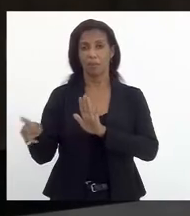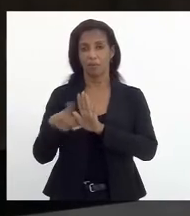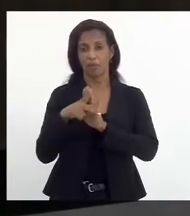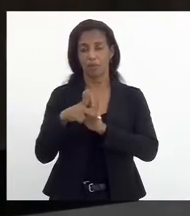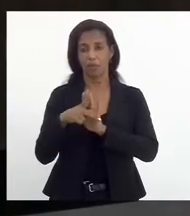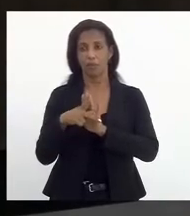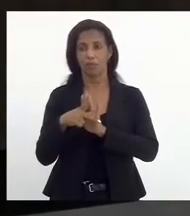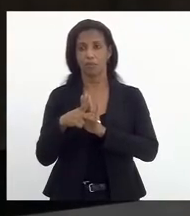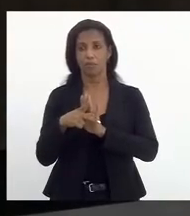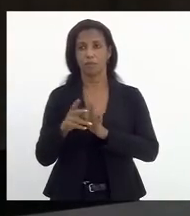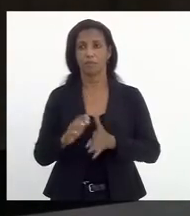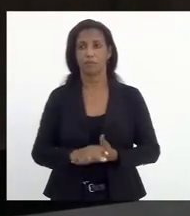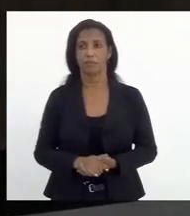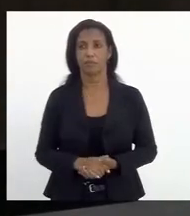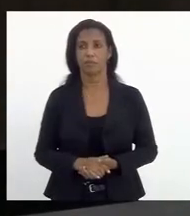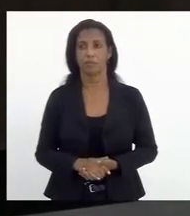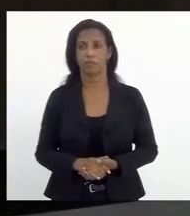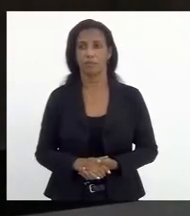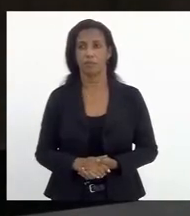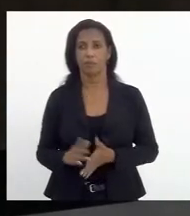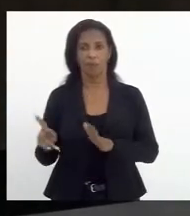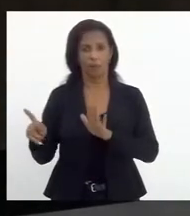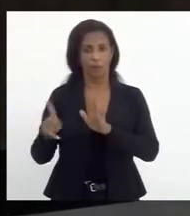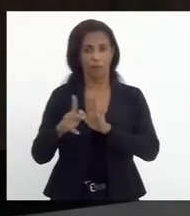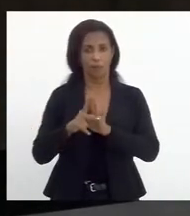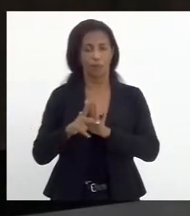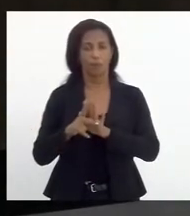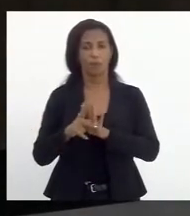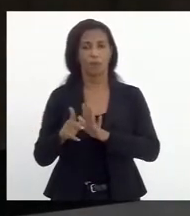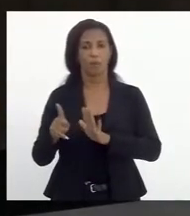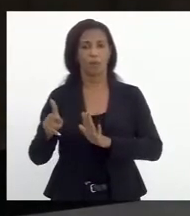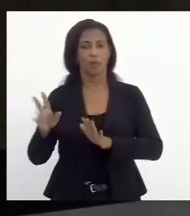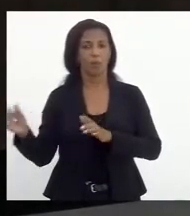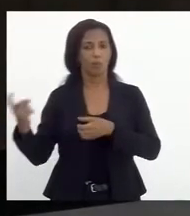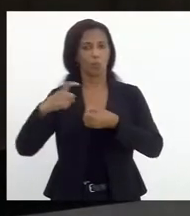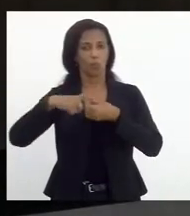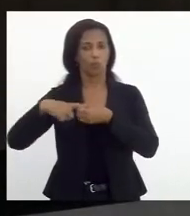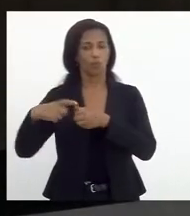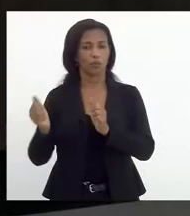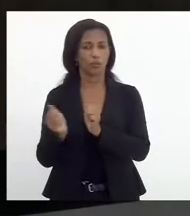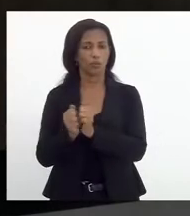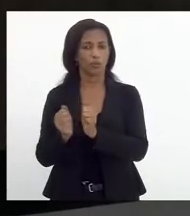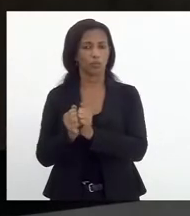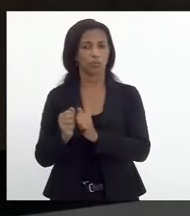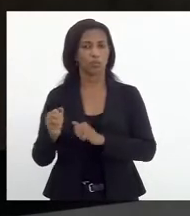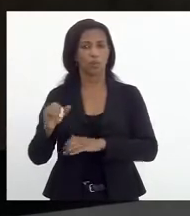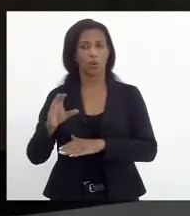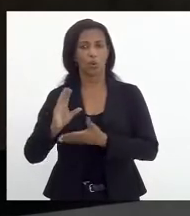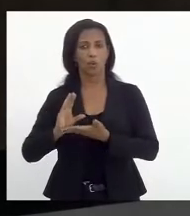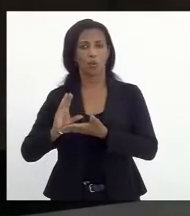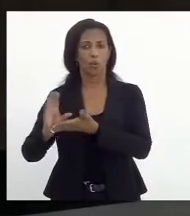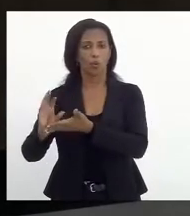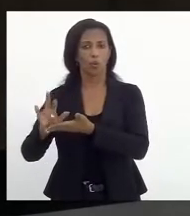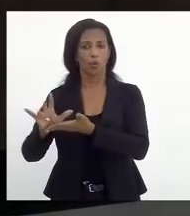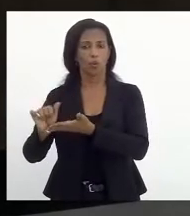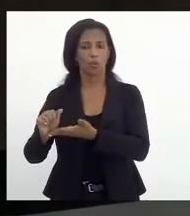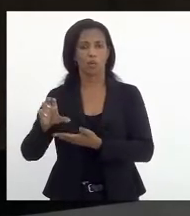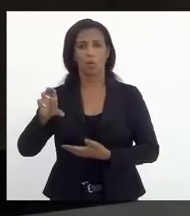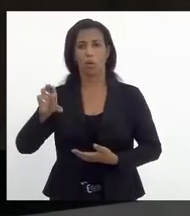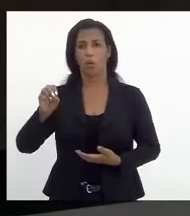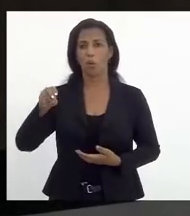realizar... fica condicionada à realização de convênio junto ao Conselho Nacional de Política Fazendária,